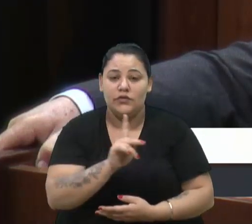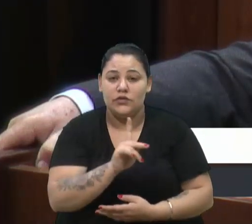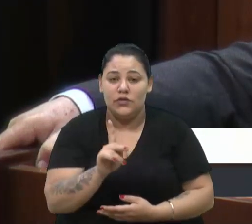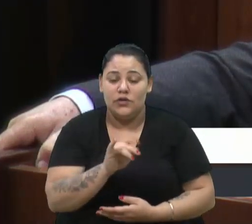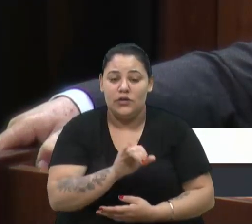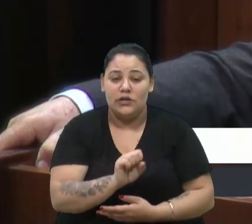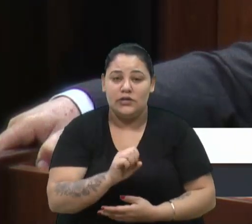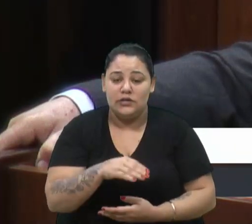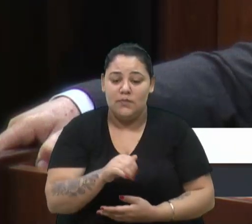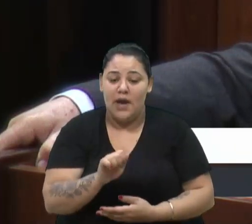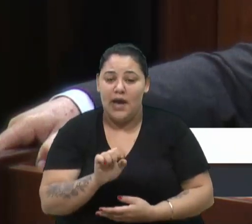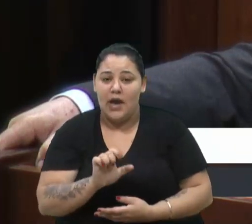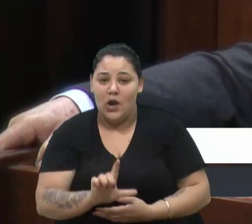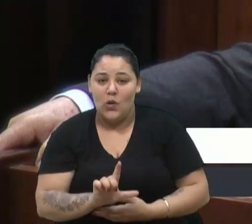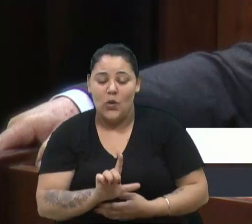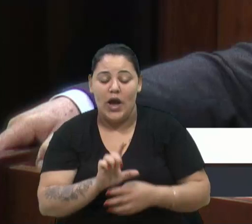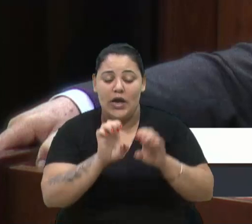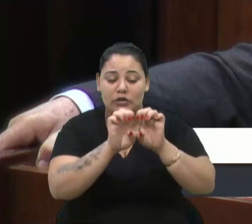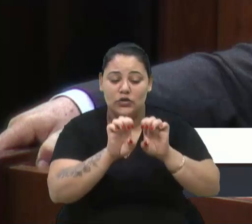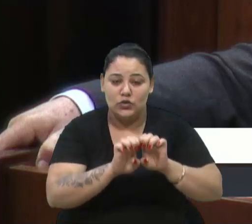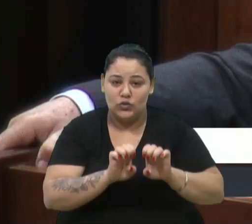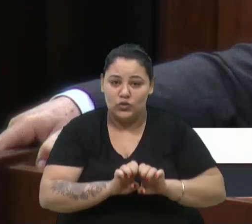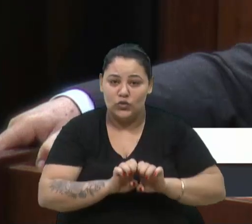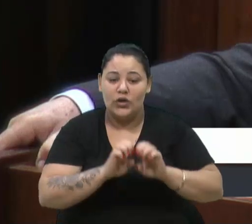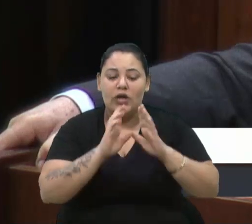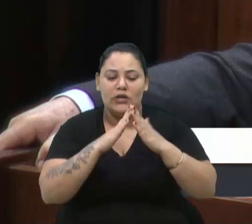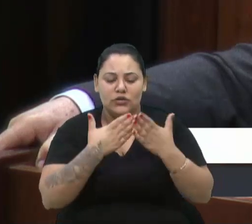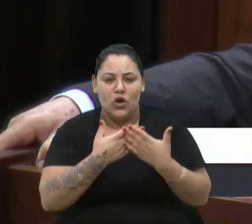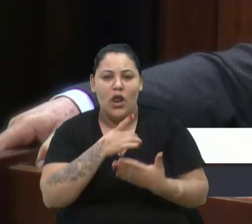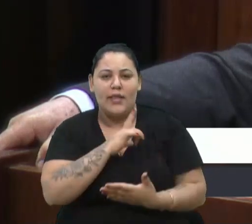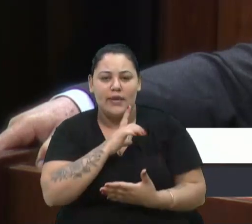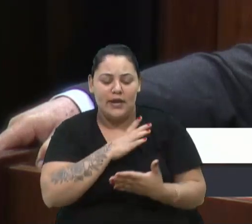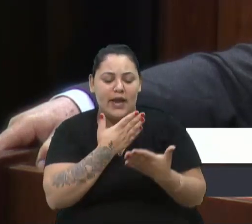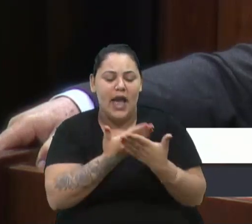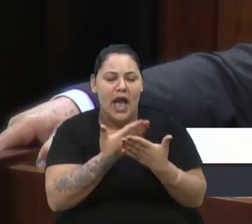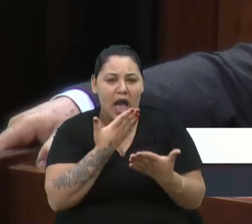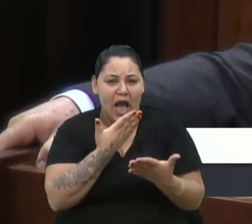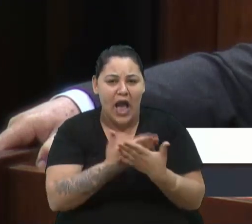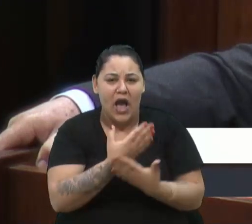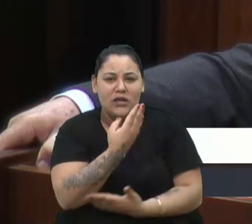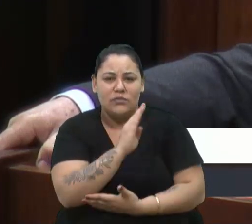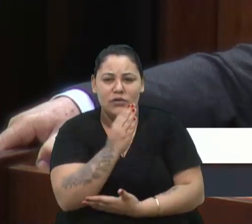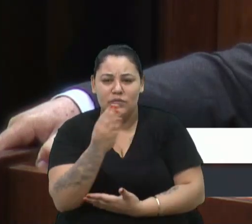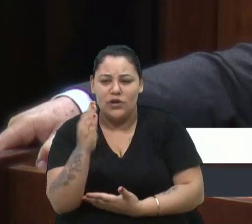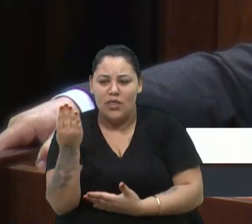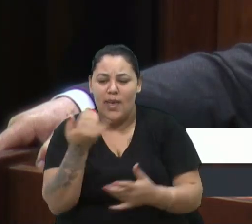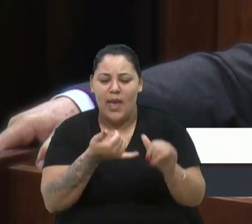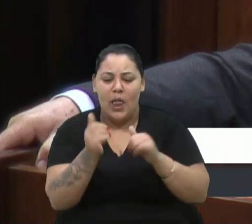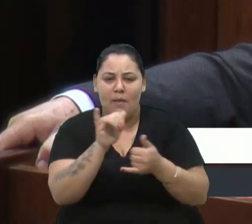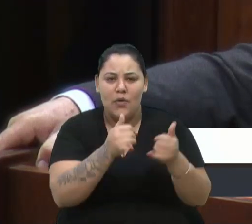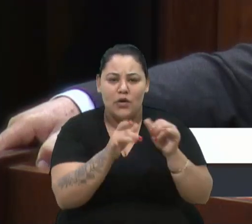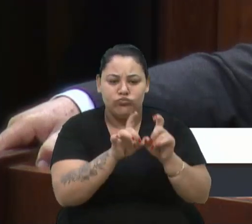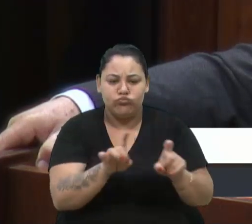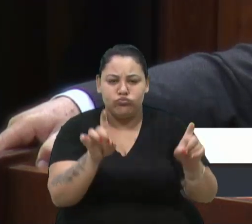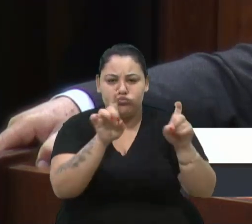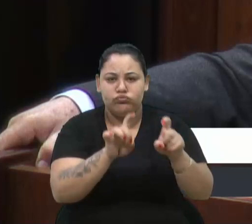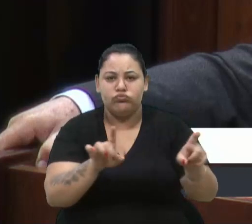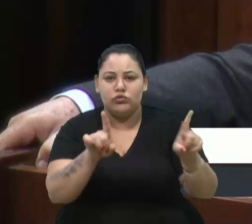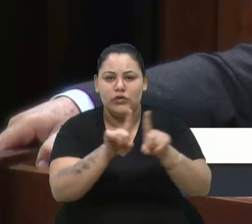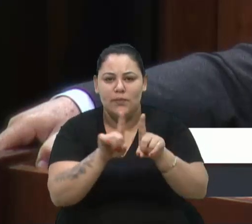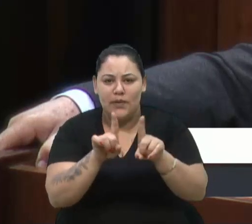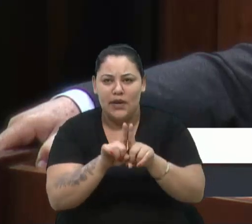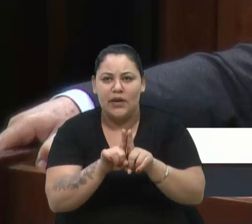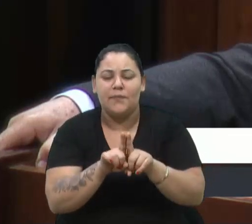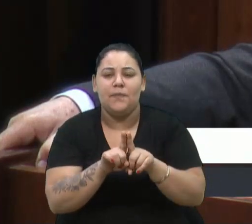a estrutura da escola oferece salas de aula biblioteca laboratórios de informática de